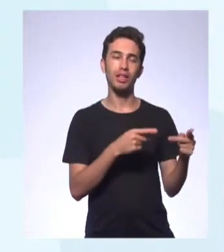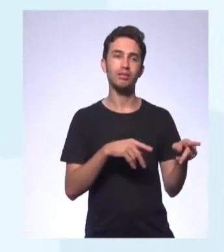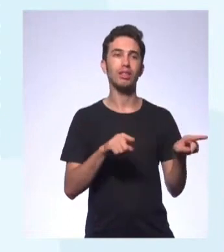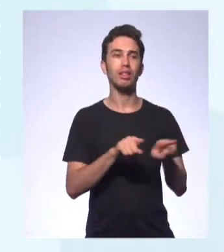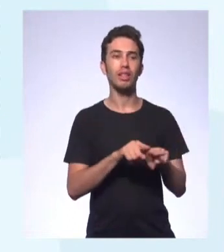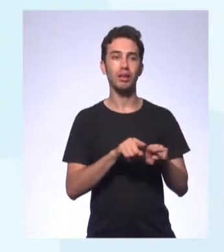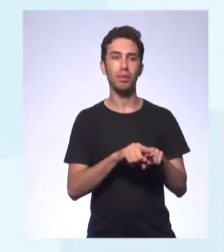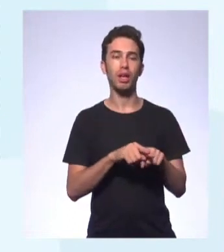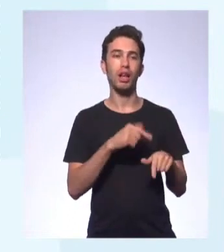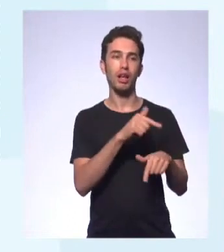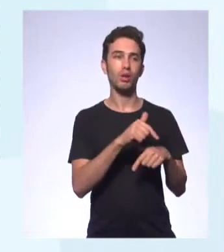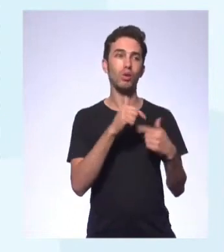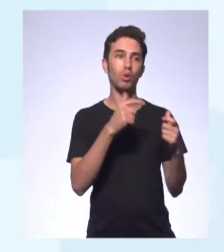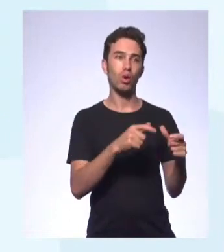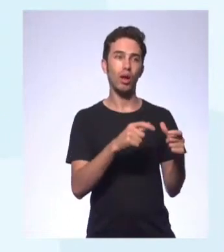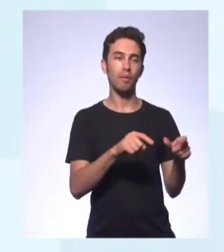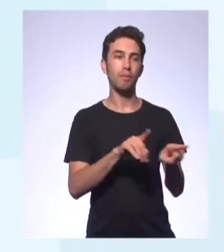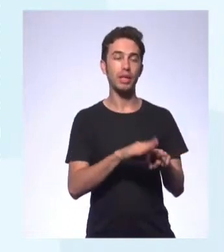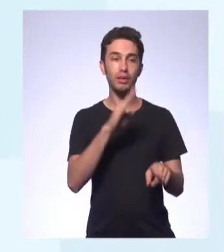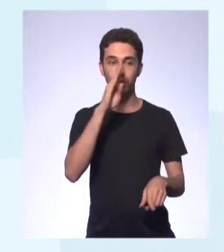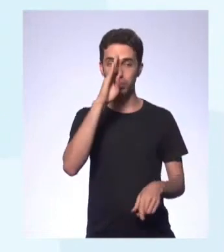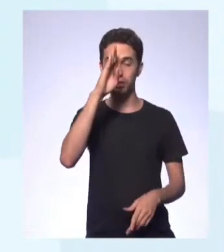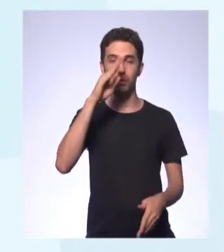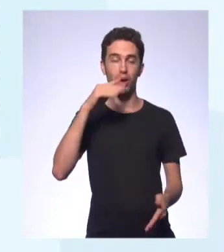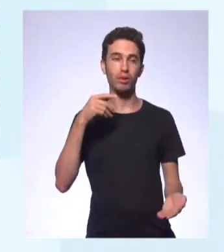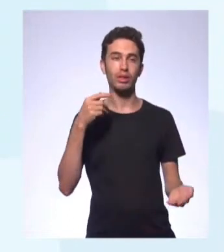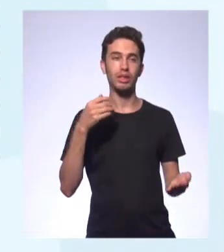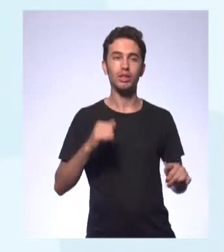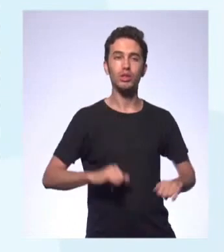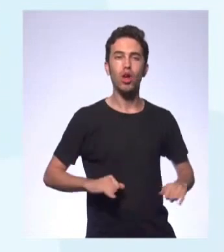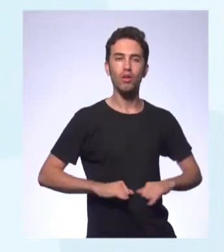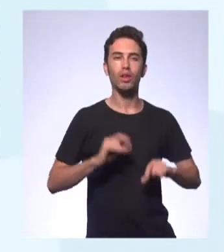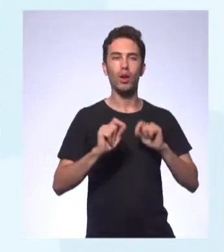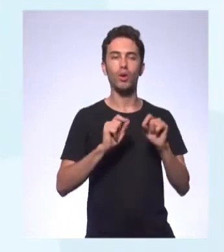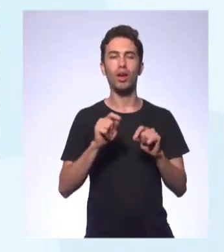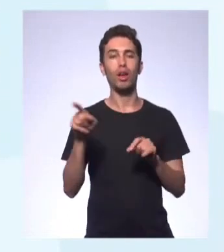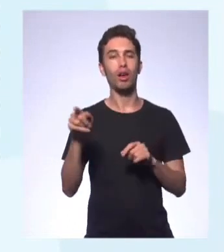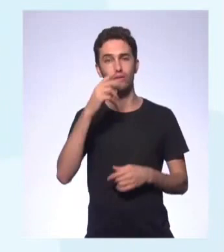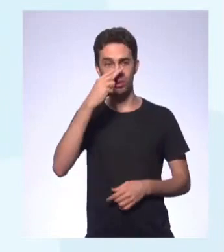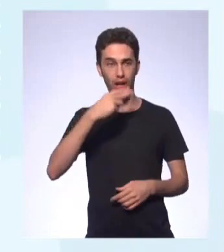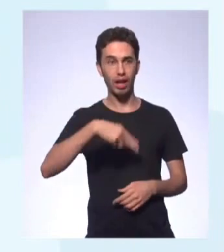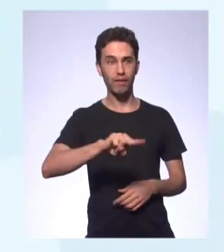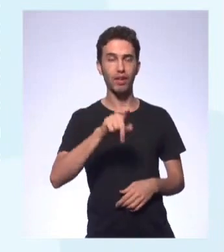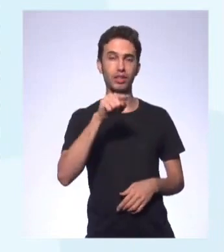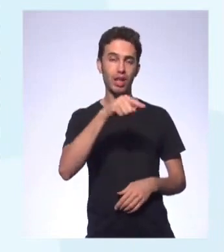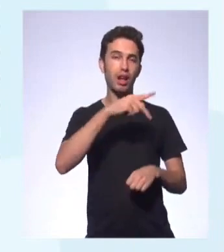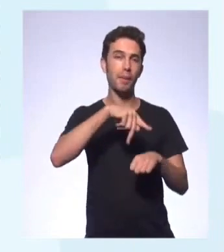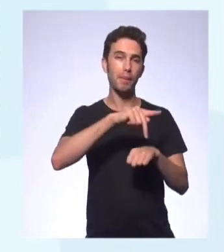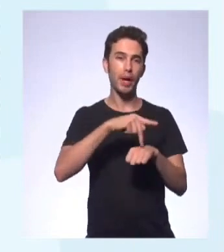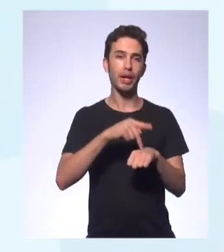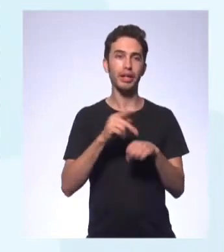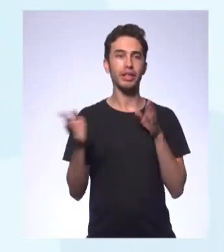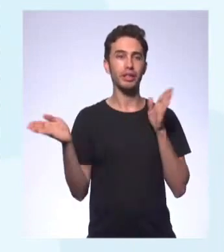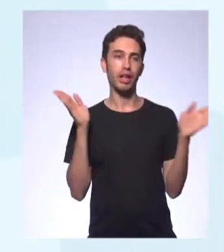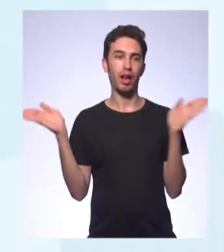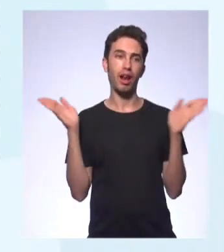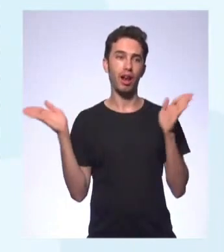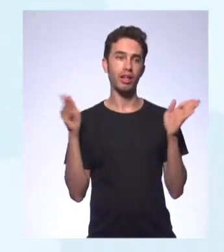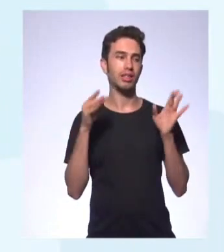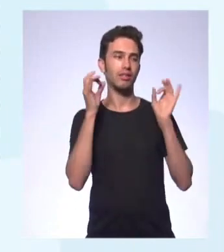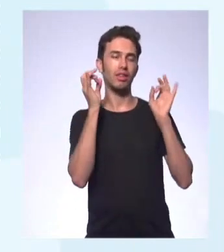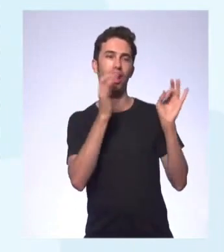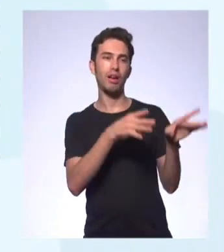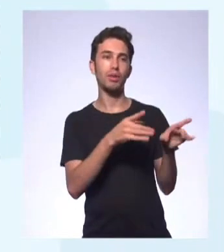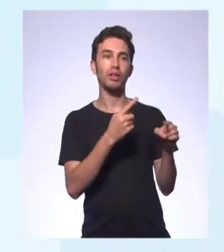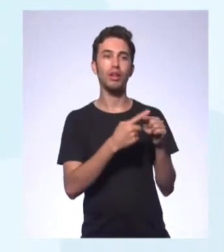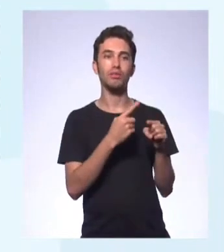os próprios animais. É o caso dos elefantes, que no norte da Tailândia se viram abandonados depois que os